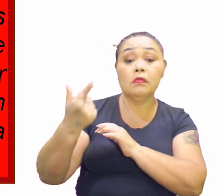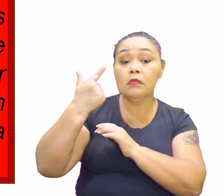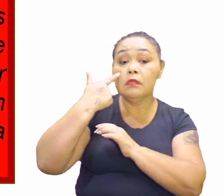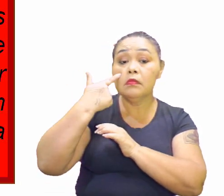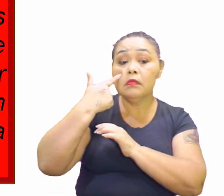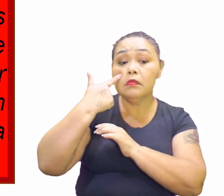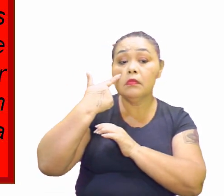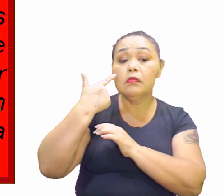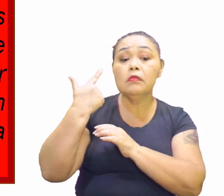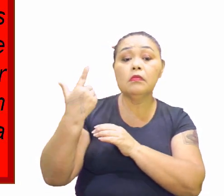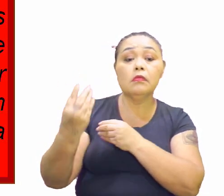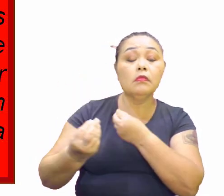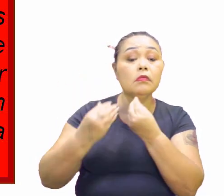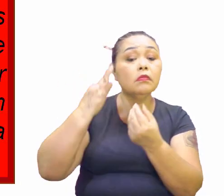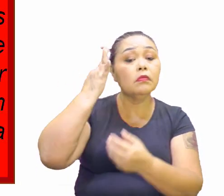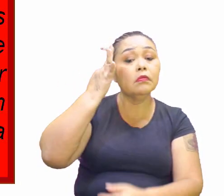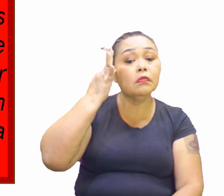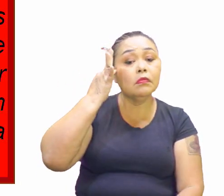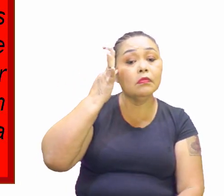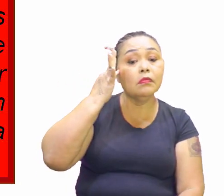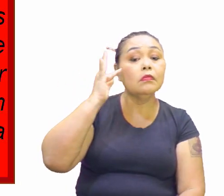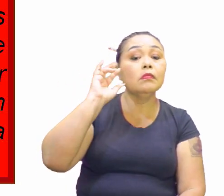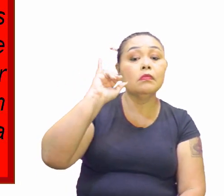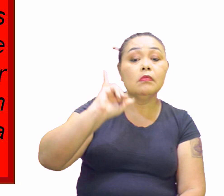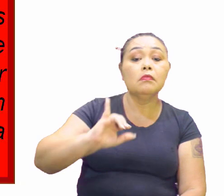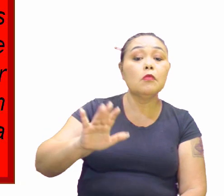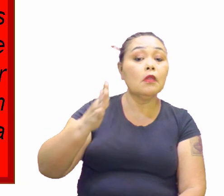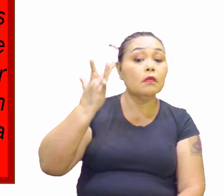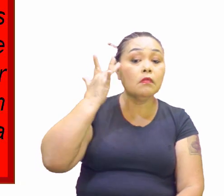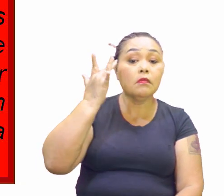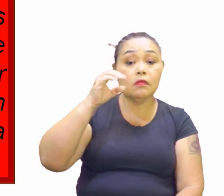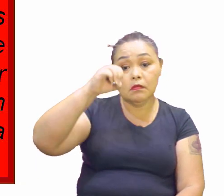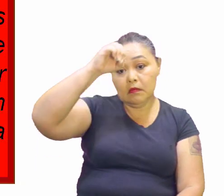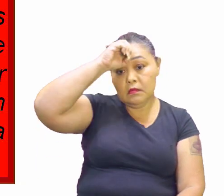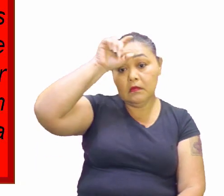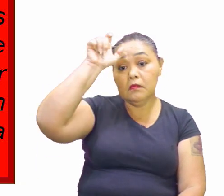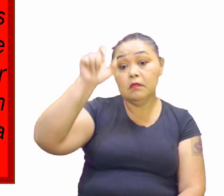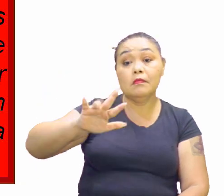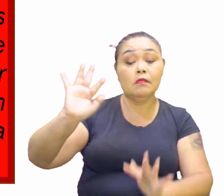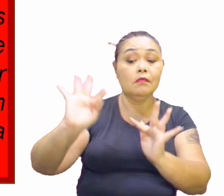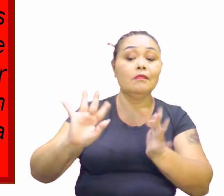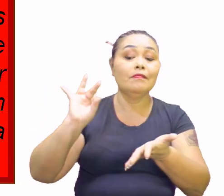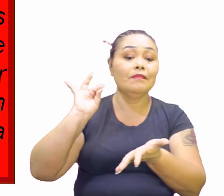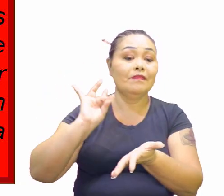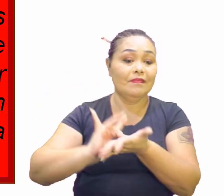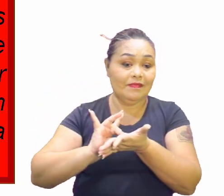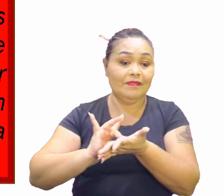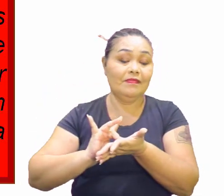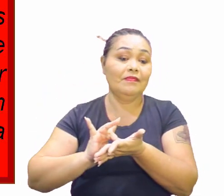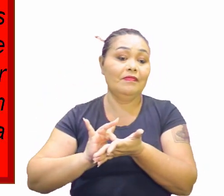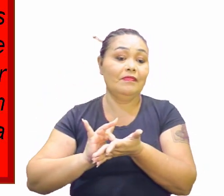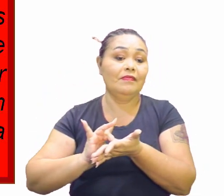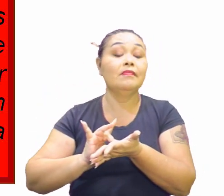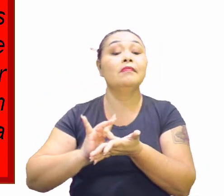Observem, como já dizia o filósofo, o ignorante é quem é feliz de